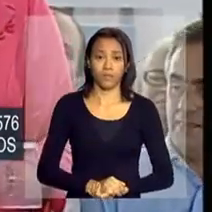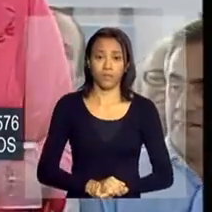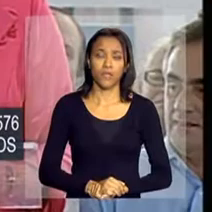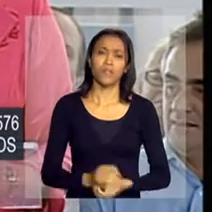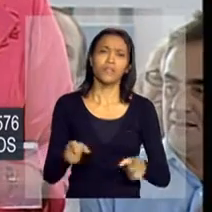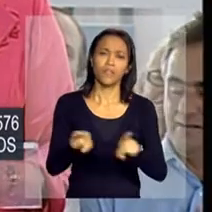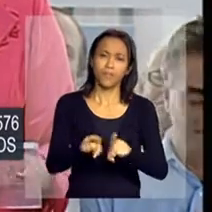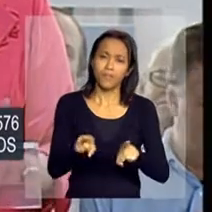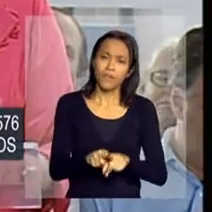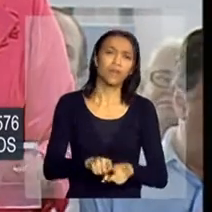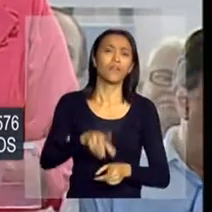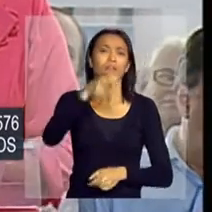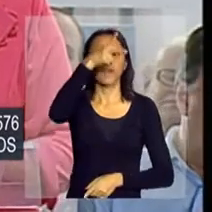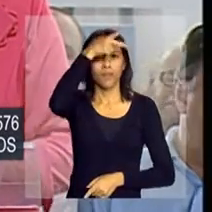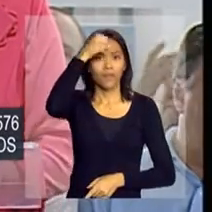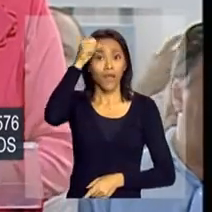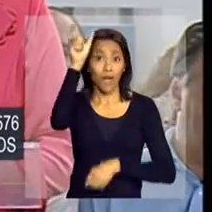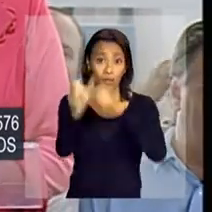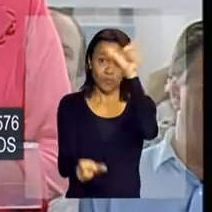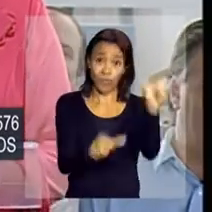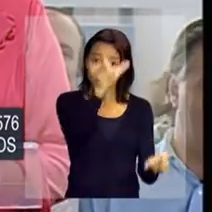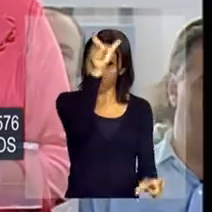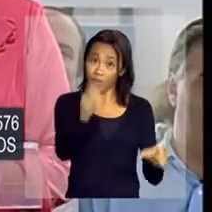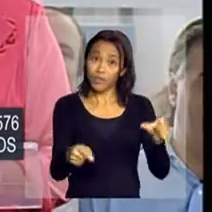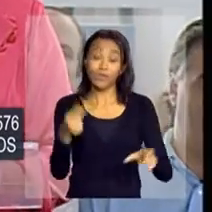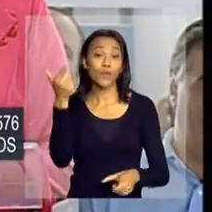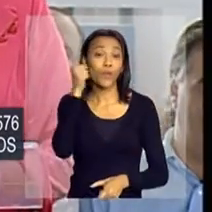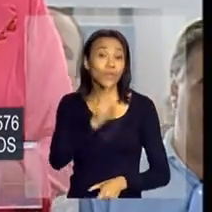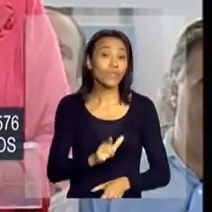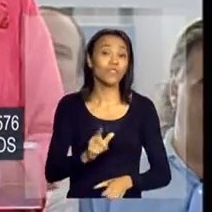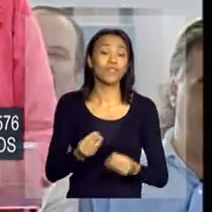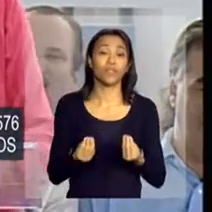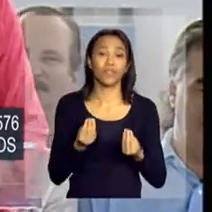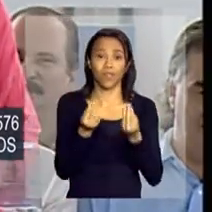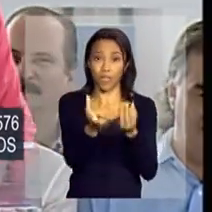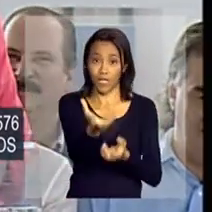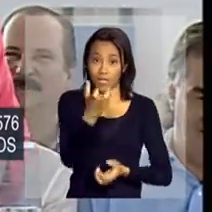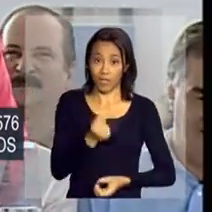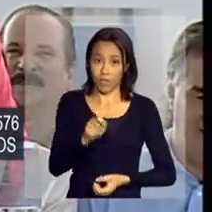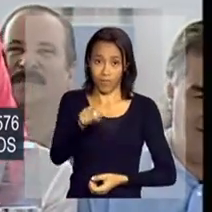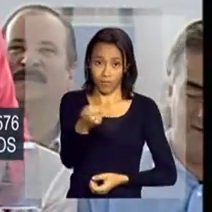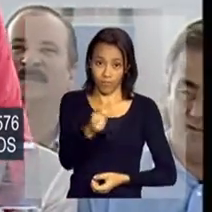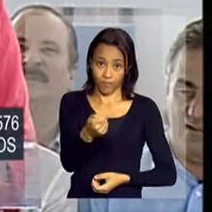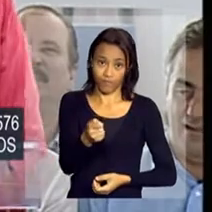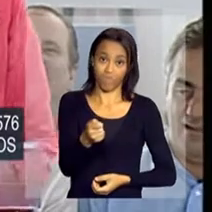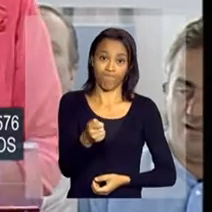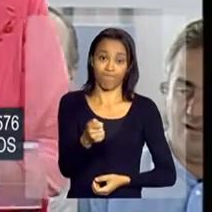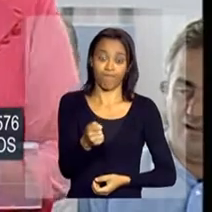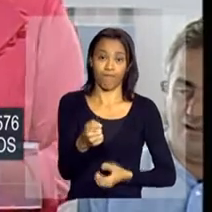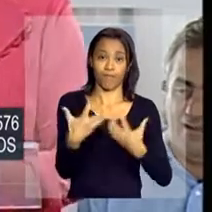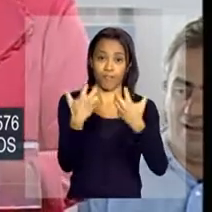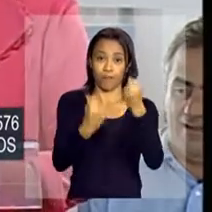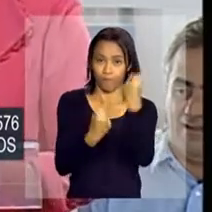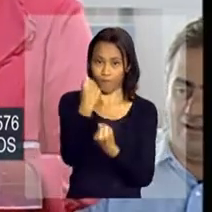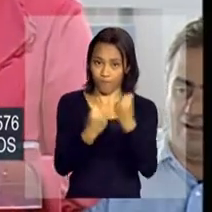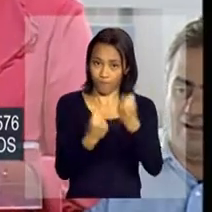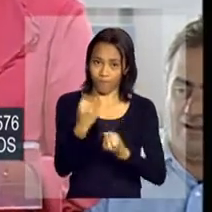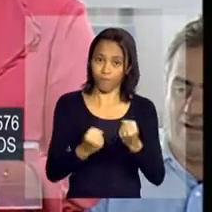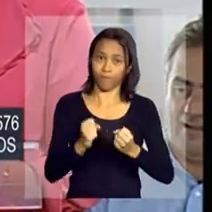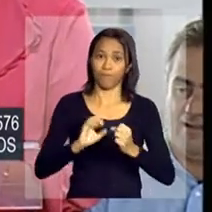aos prefeitos dos municípios beneficiados com a entrega das 22